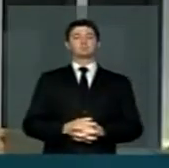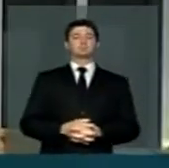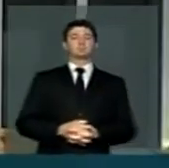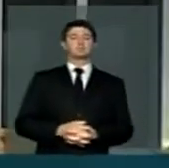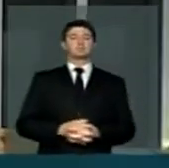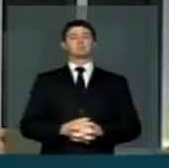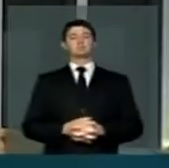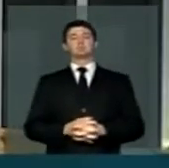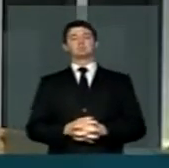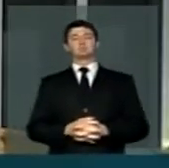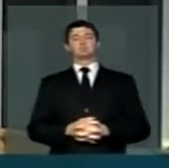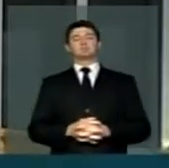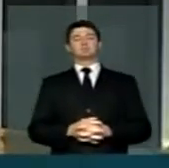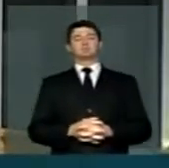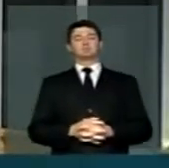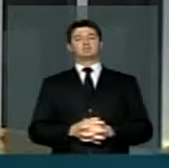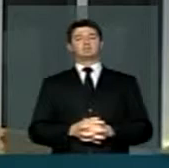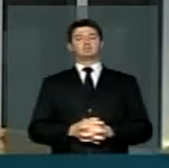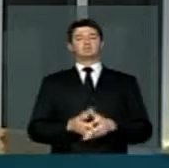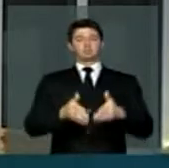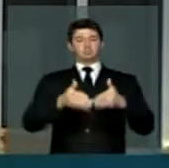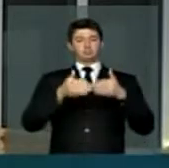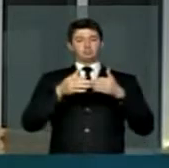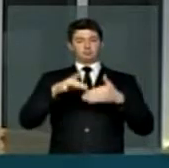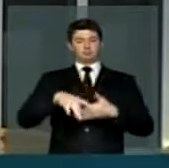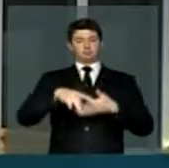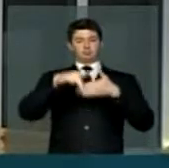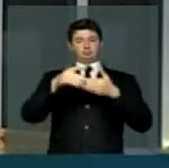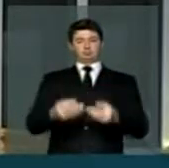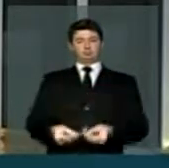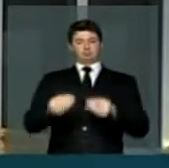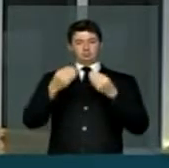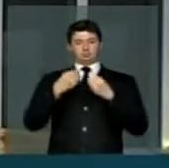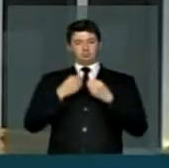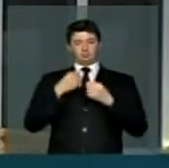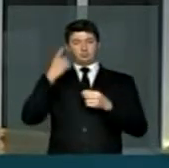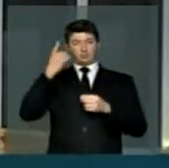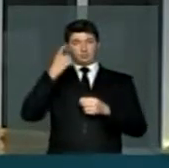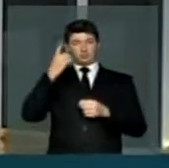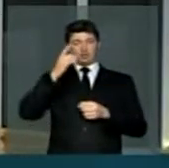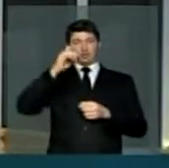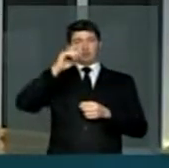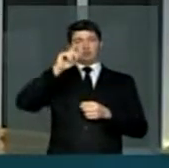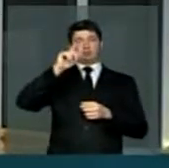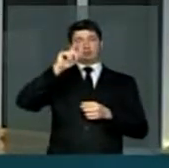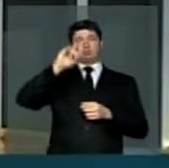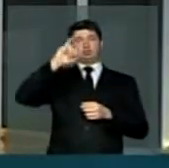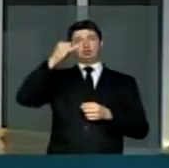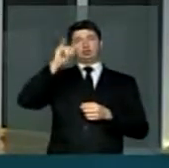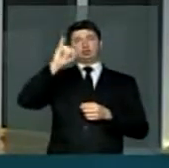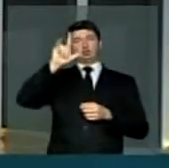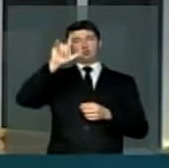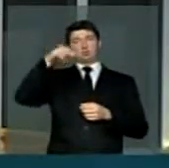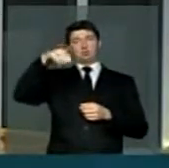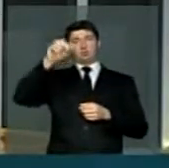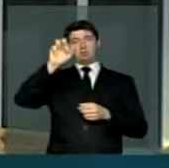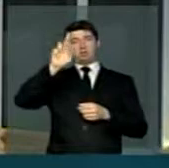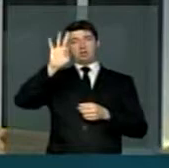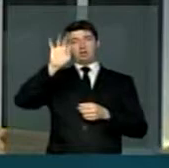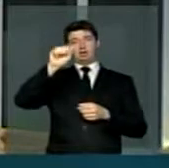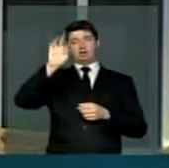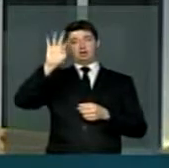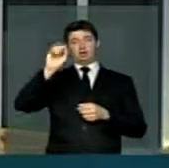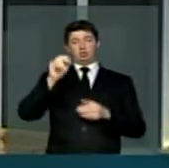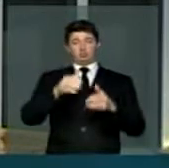comunicações parlamentares, a pedido da liderança do PT, do deputado Gilmar Tato, eu peço que Vossa Excelência